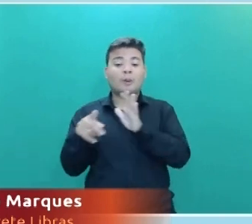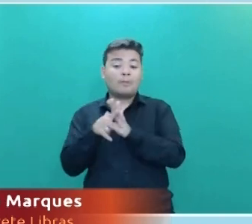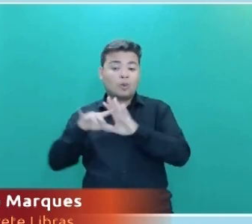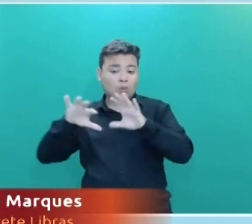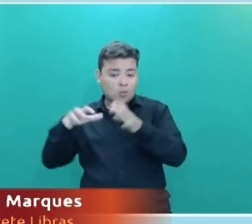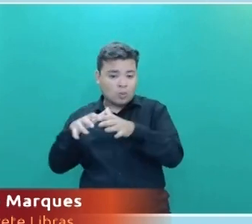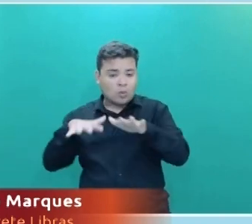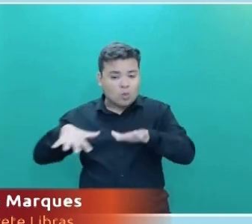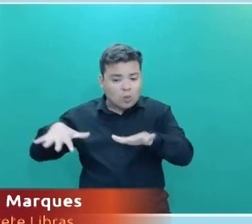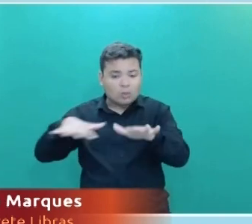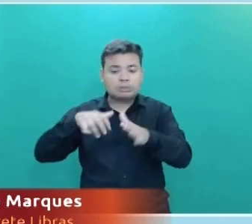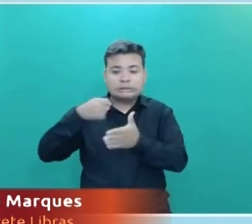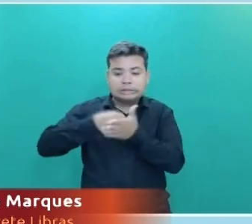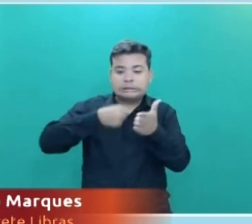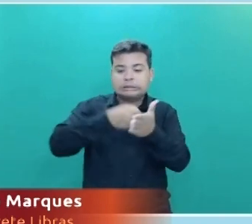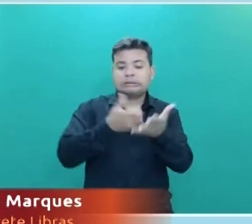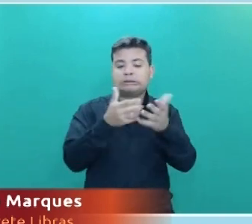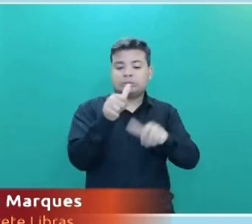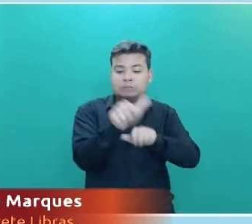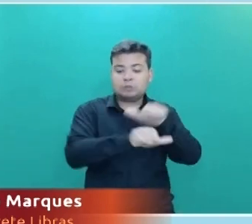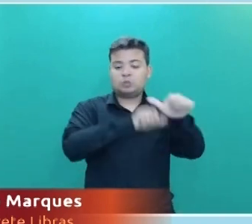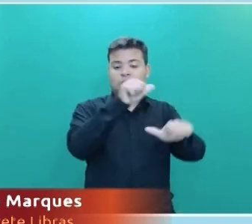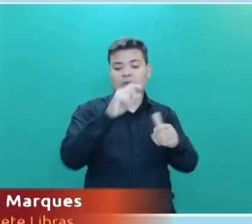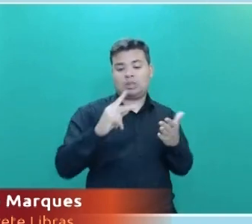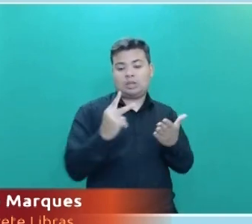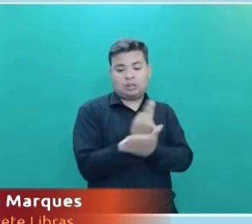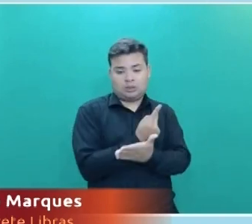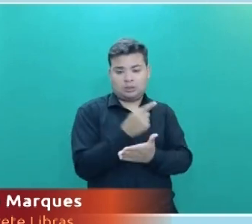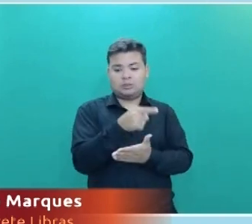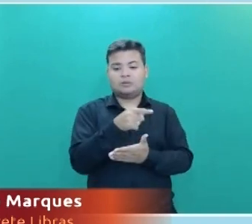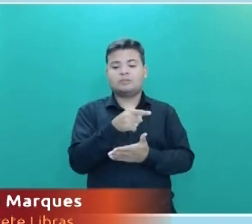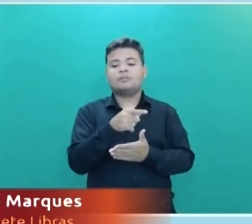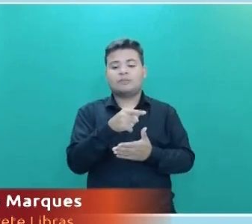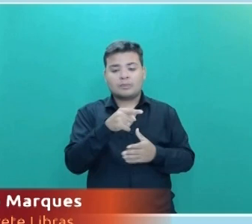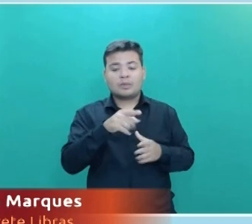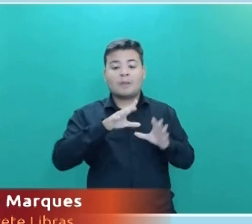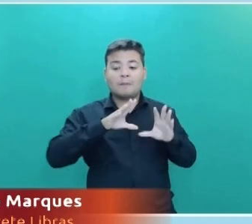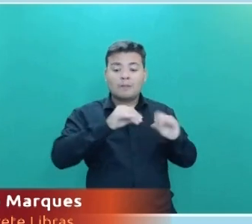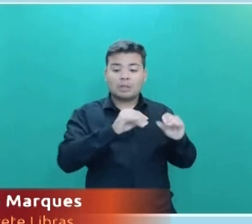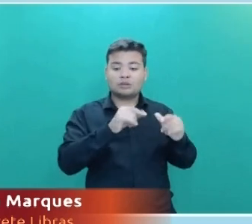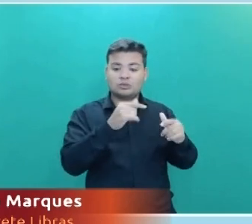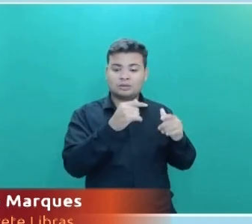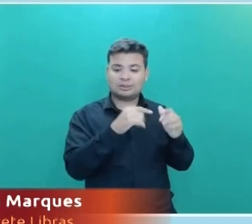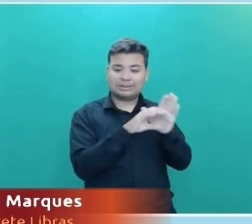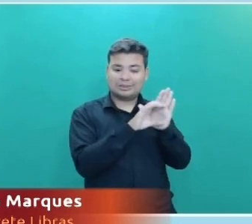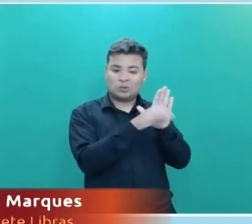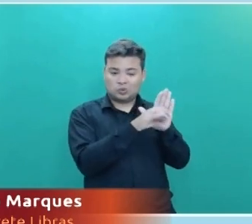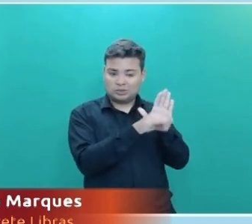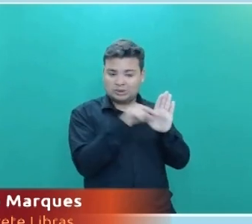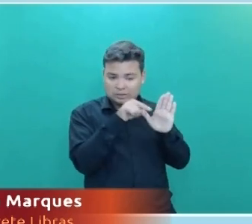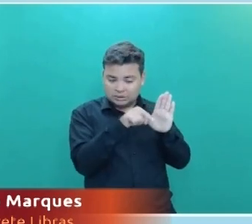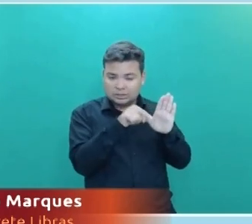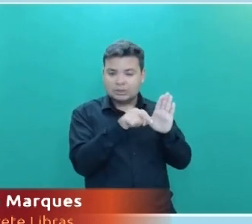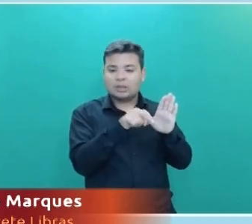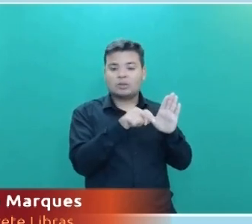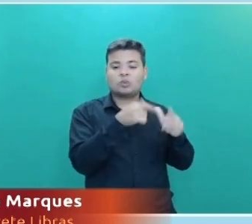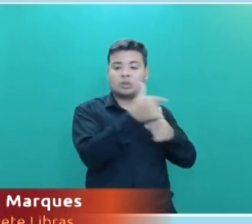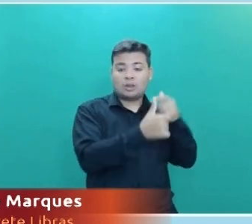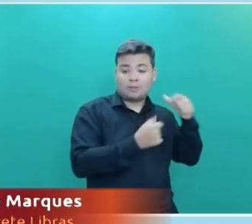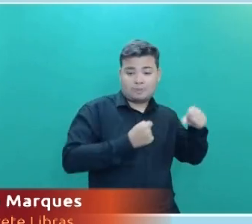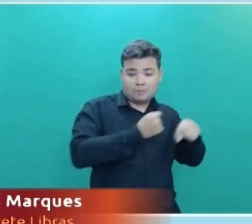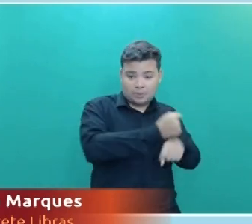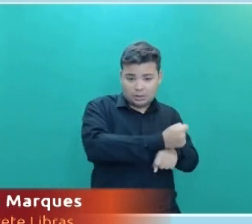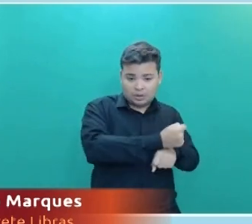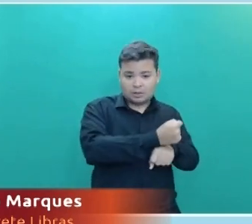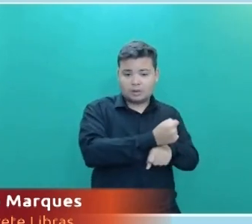virar o jogo e de mexer na definição do trabalho escravo, nunca foi aprovado meio de pôr isso